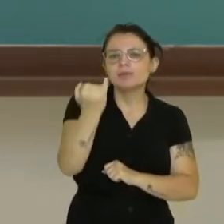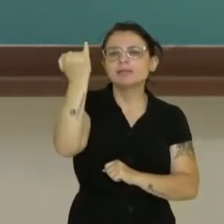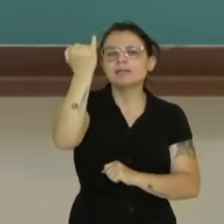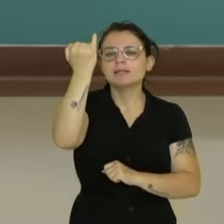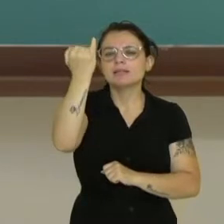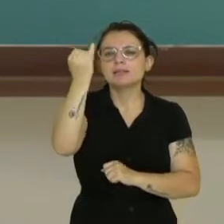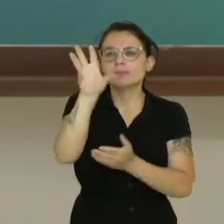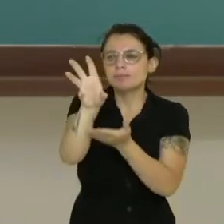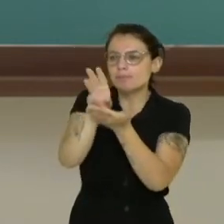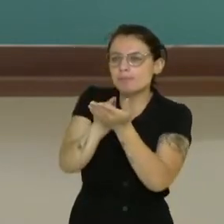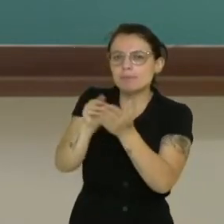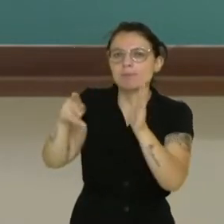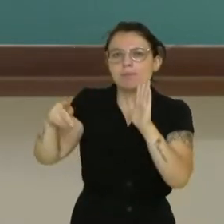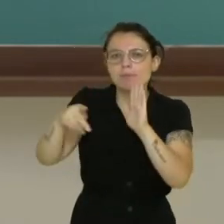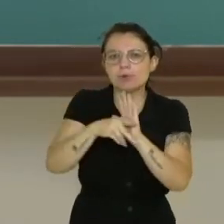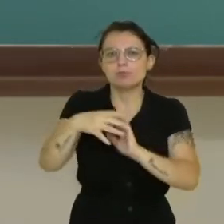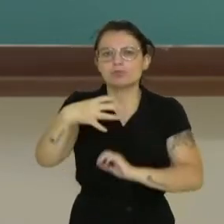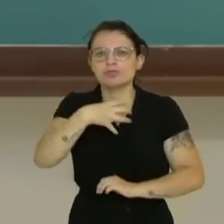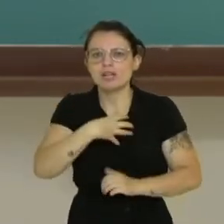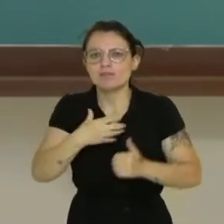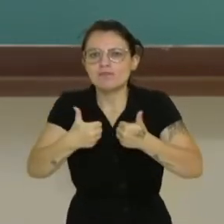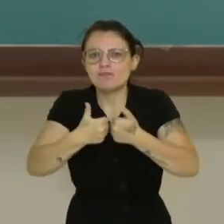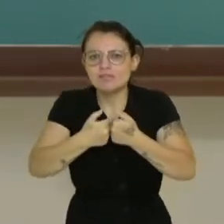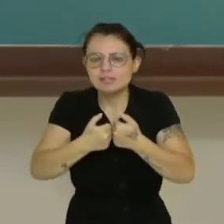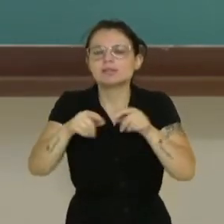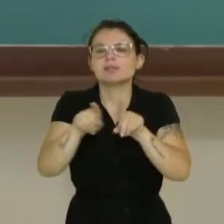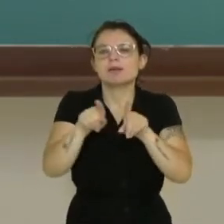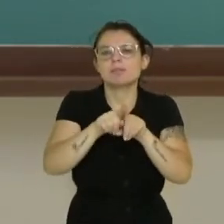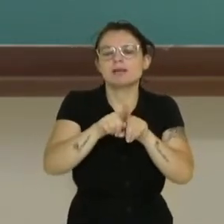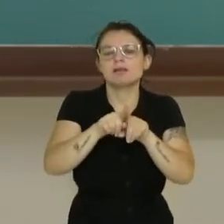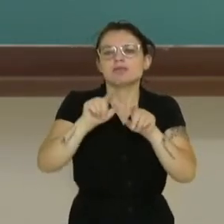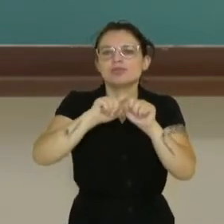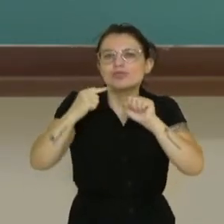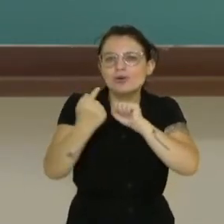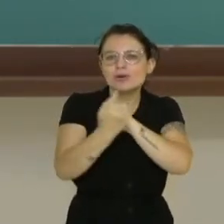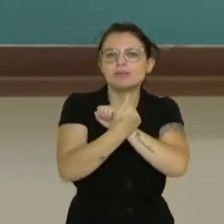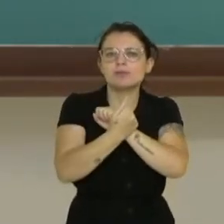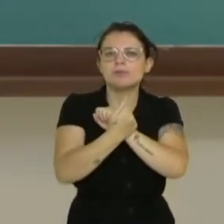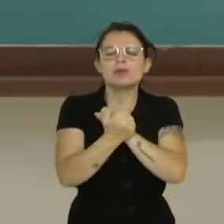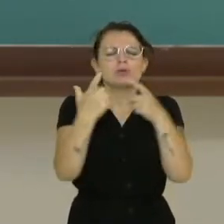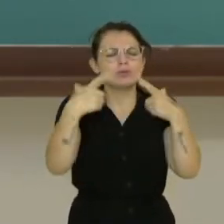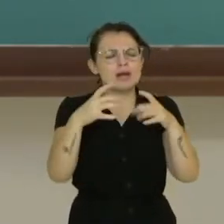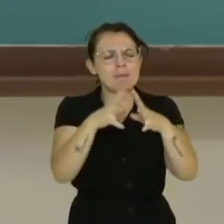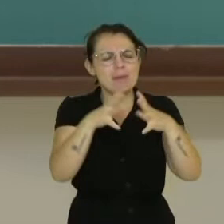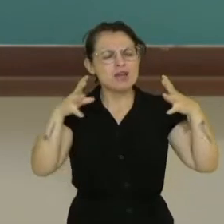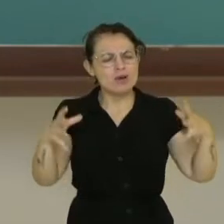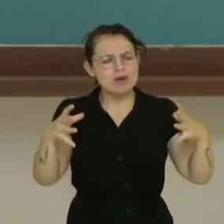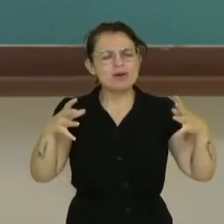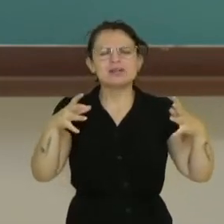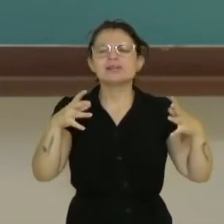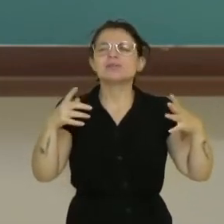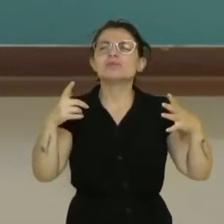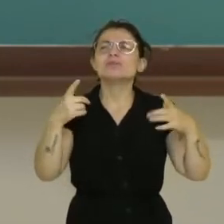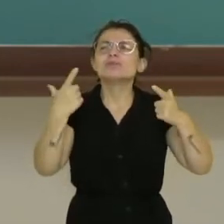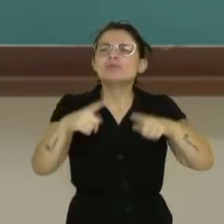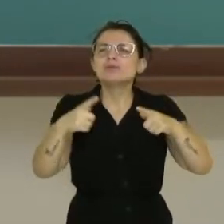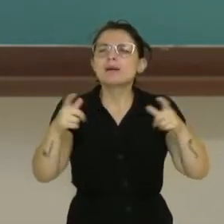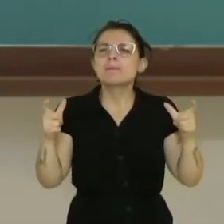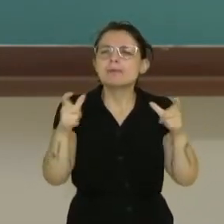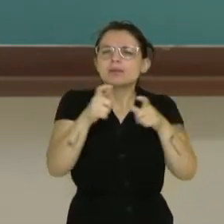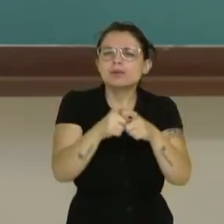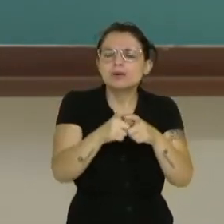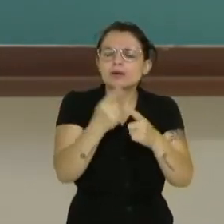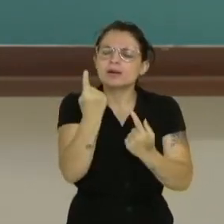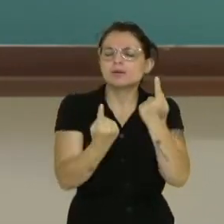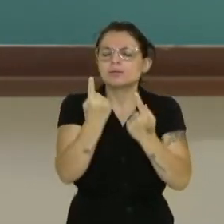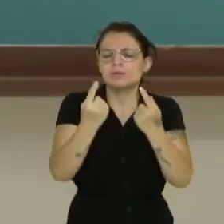aspectos físico-geográficos, ou seja, aonde o continente é maior, aonde o continente é menor, os tipos de rocha que